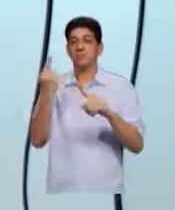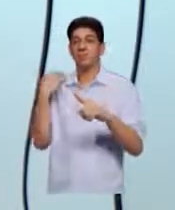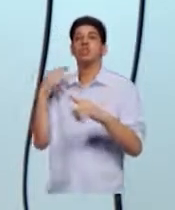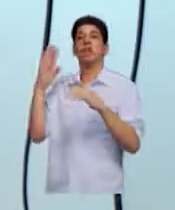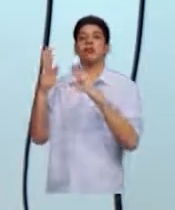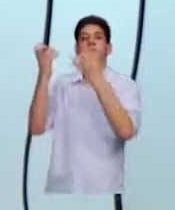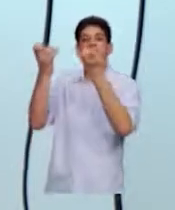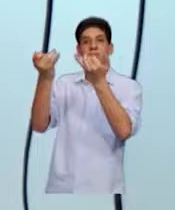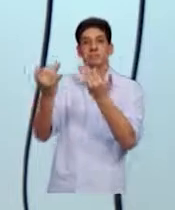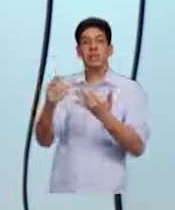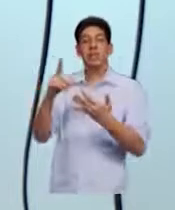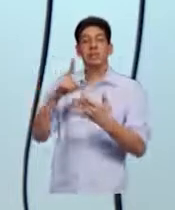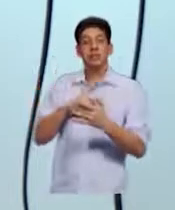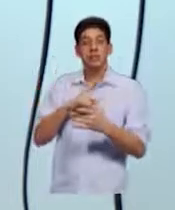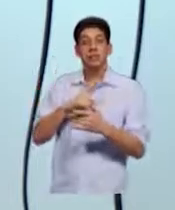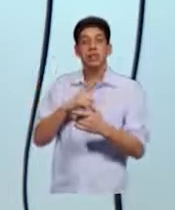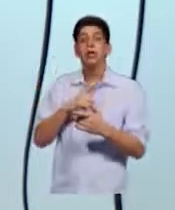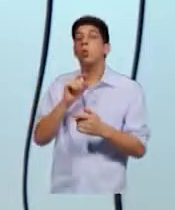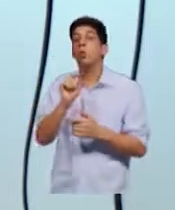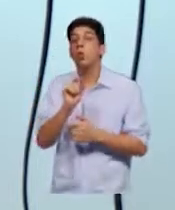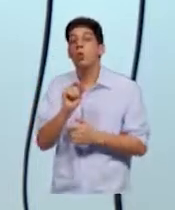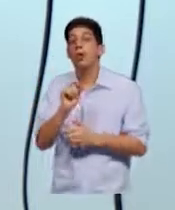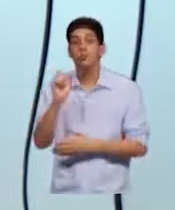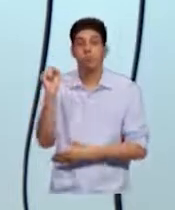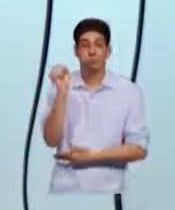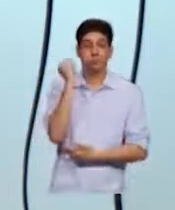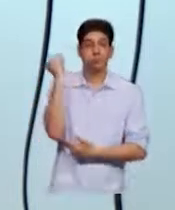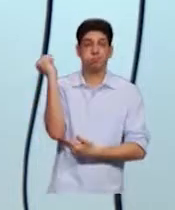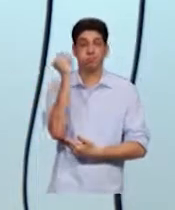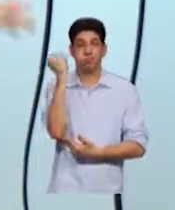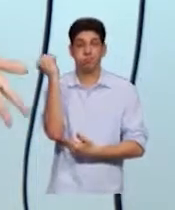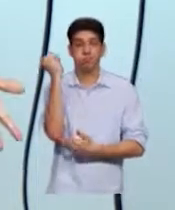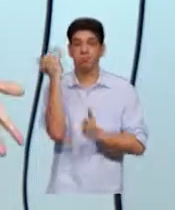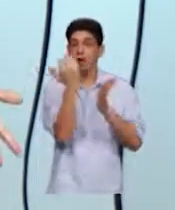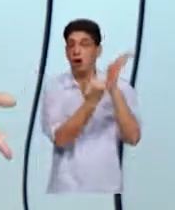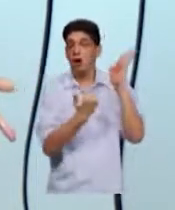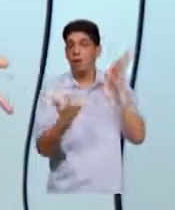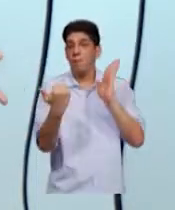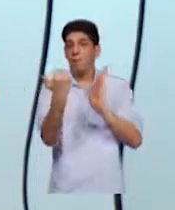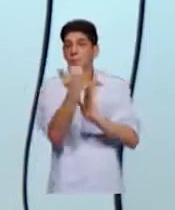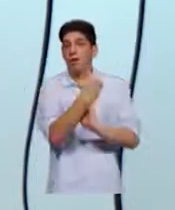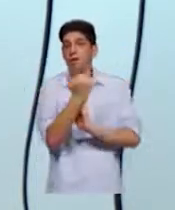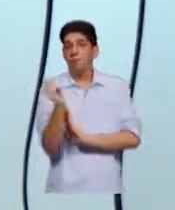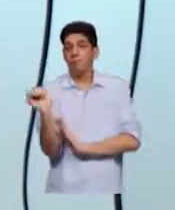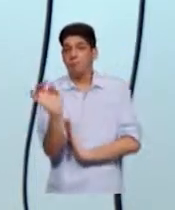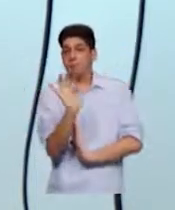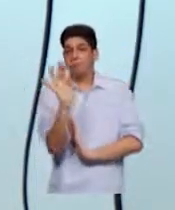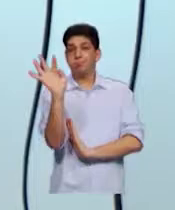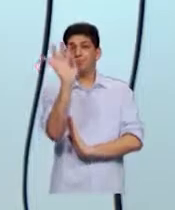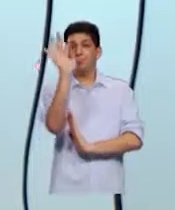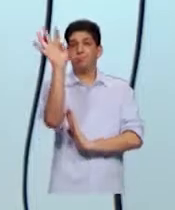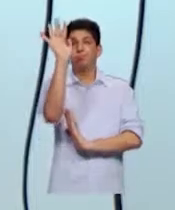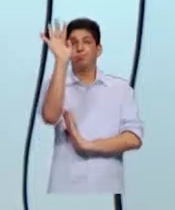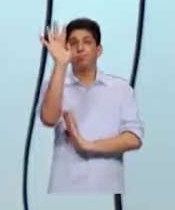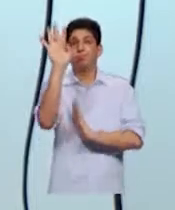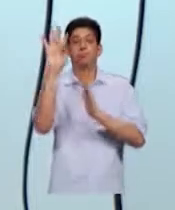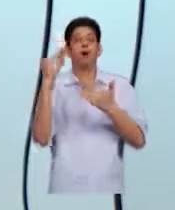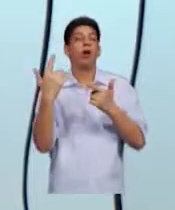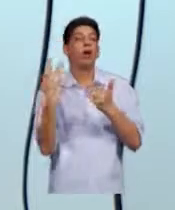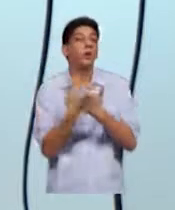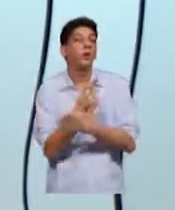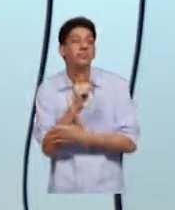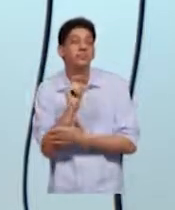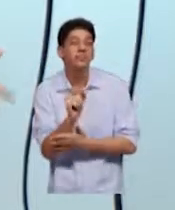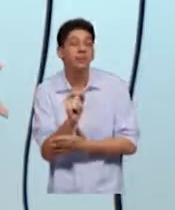um agravamento do efeito estufa, está aumentando essa quantidade de gases na atmosfera, que é o que vai proporcionar